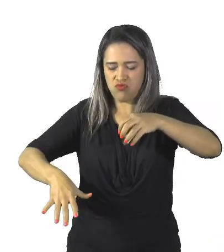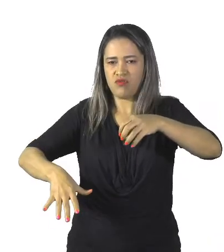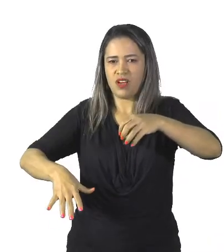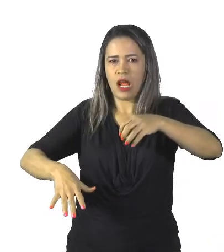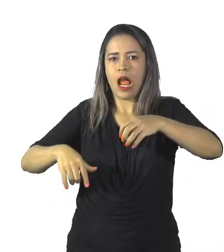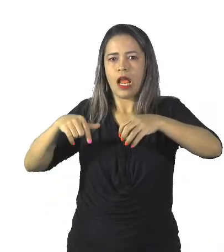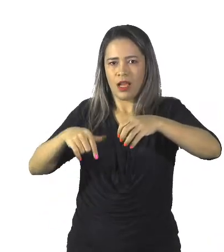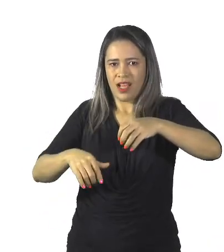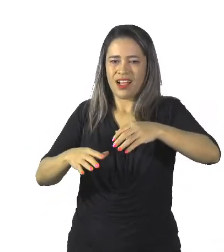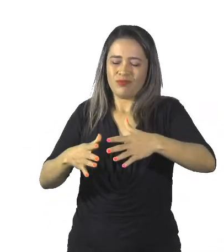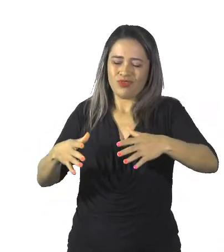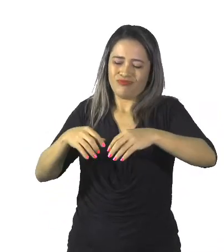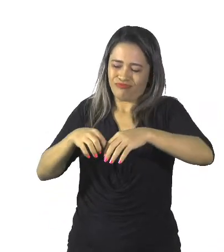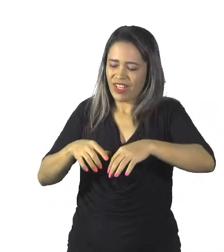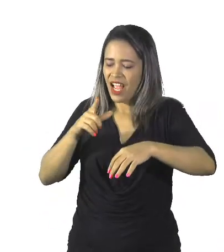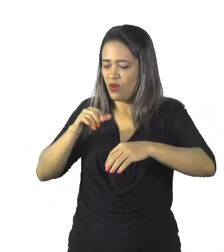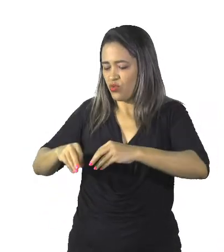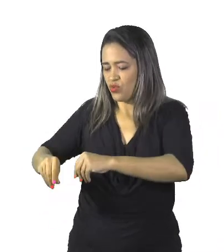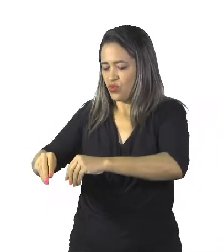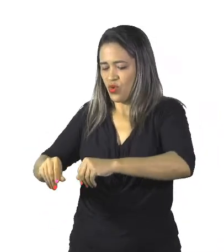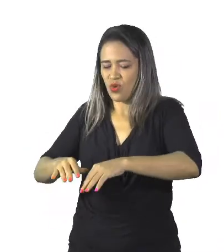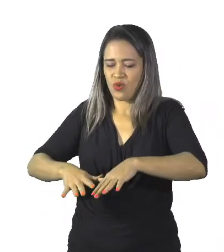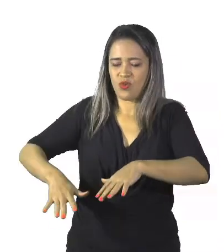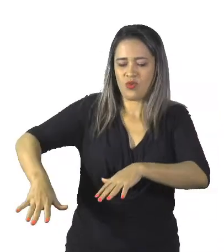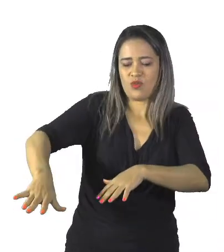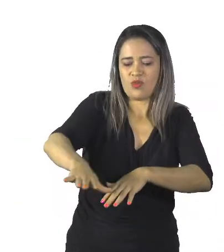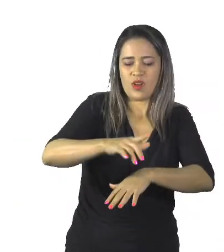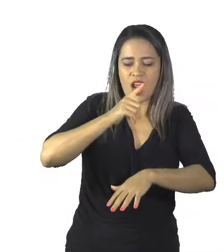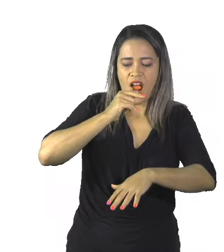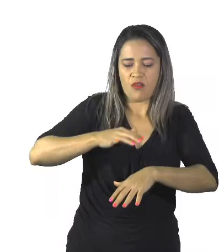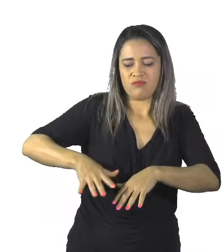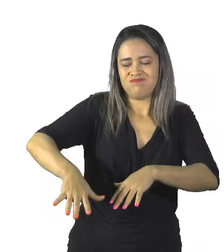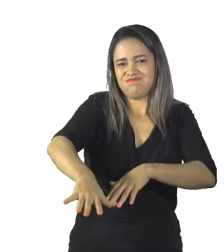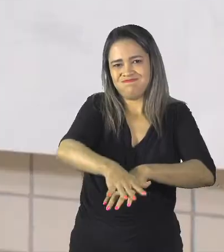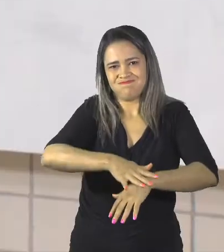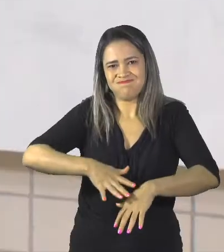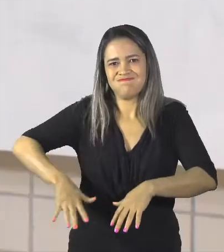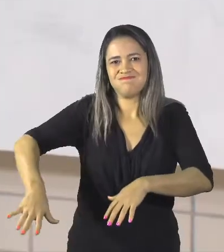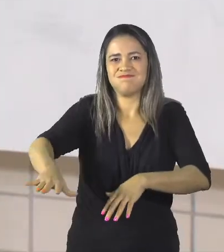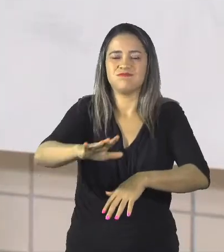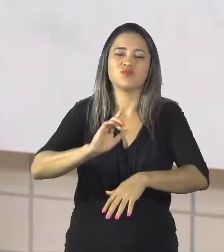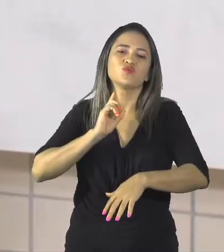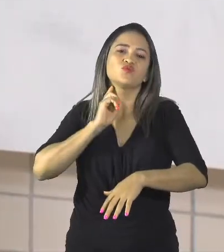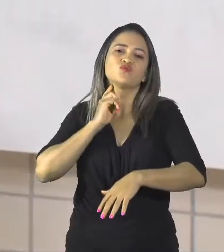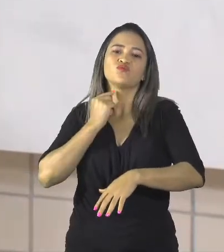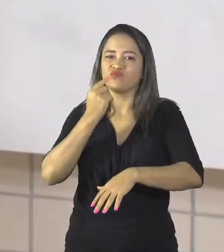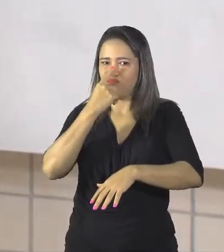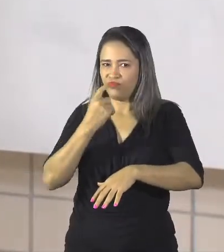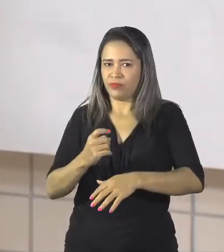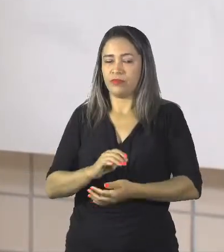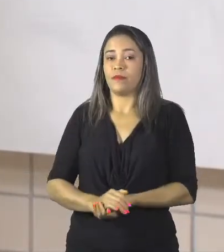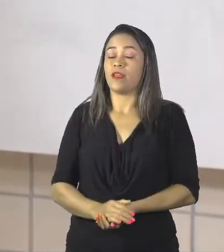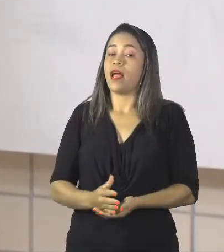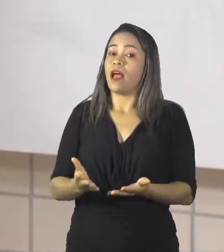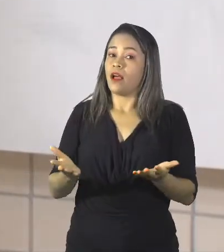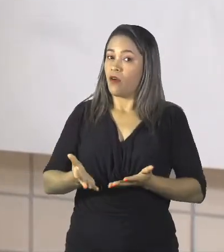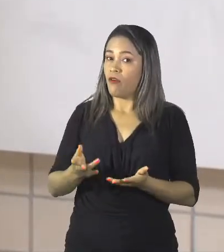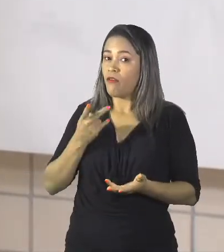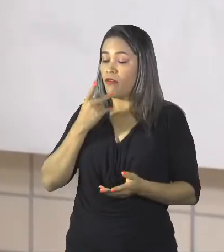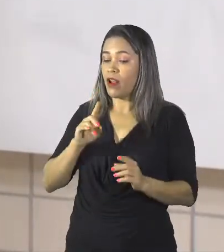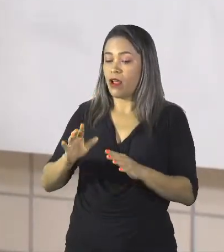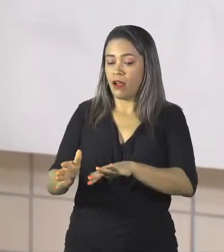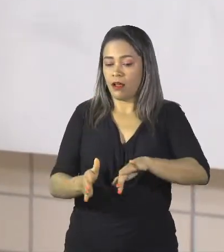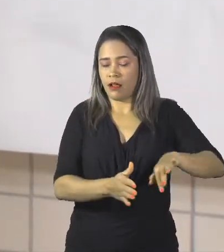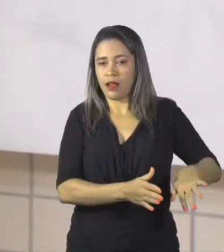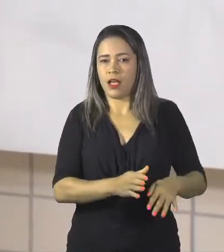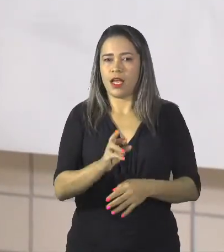o solo e a água daquela região. Vamos falar agora sobre o Ribeirão Taquarussu,